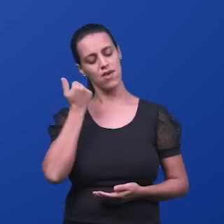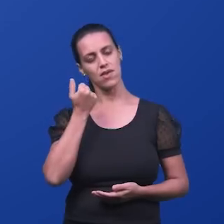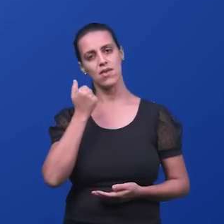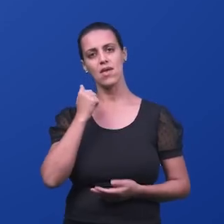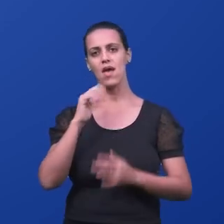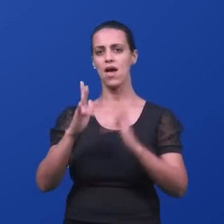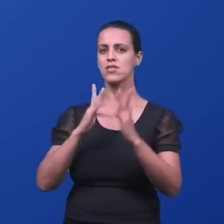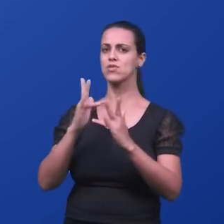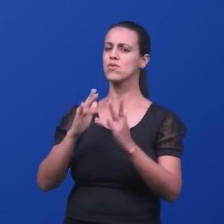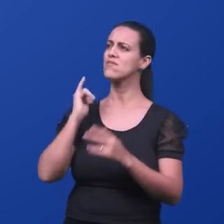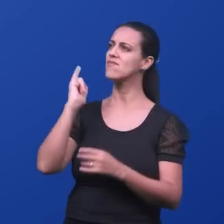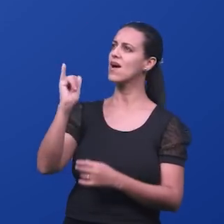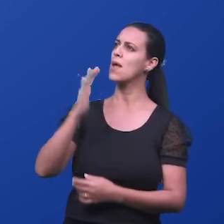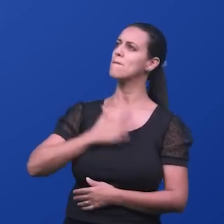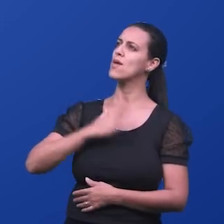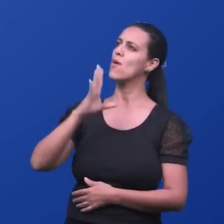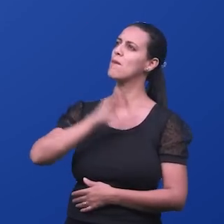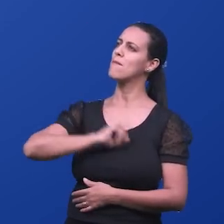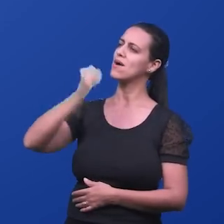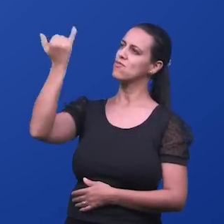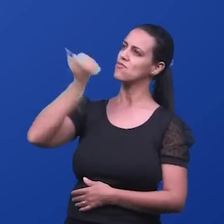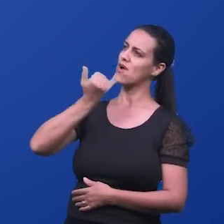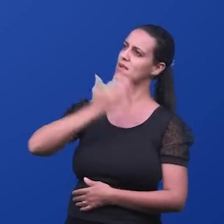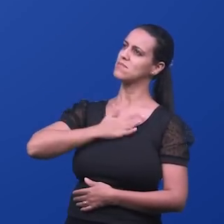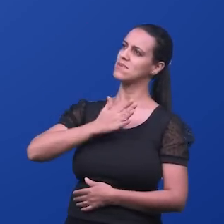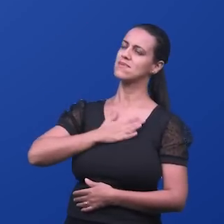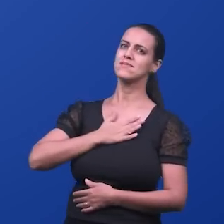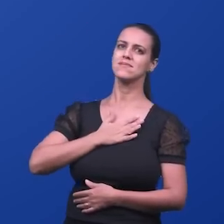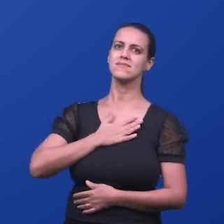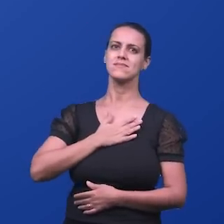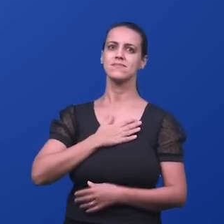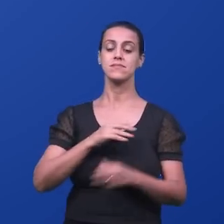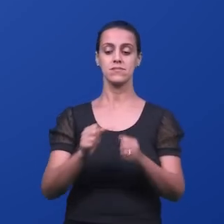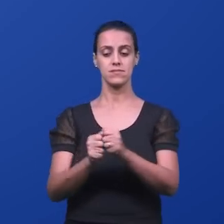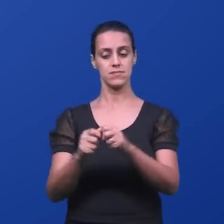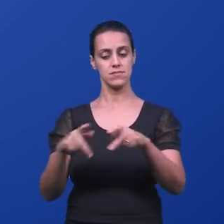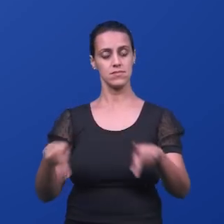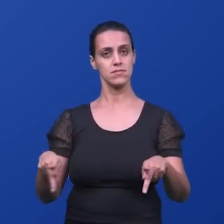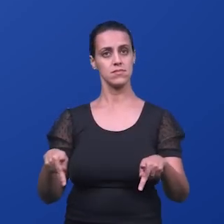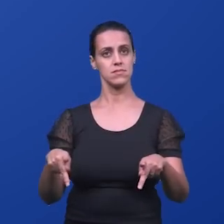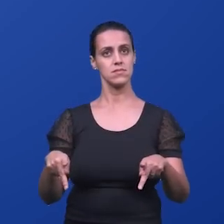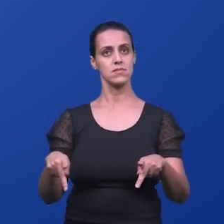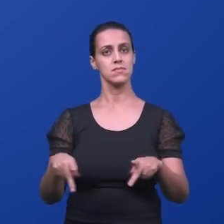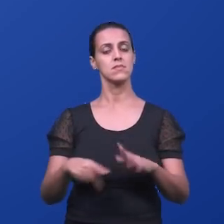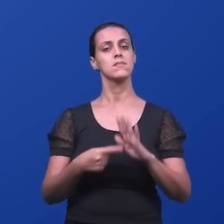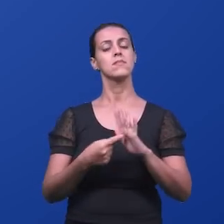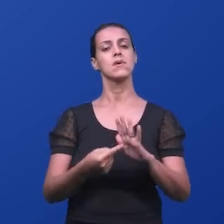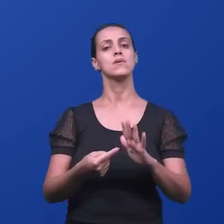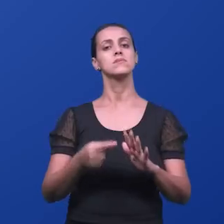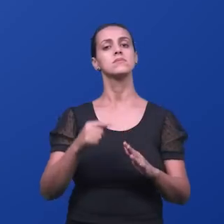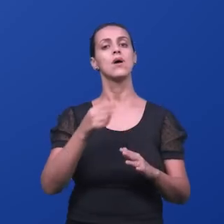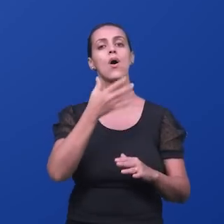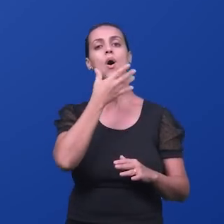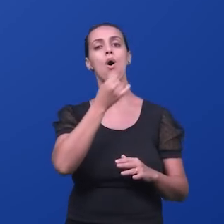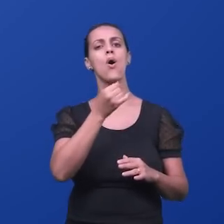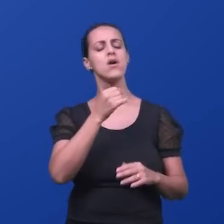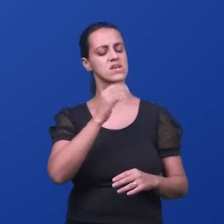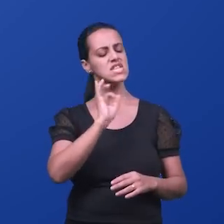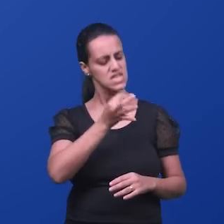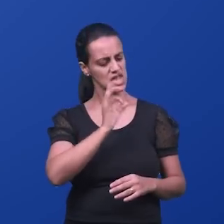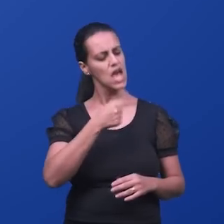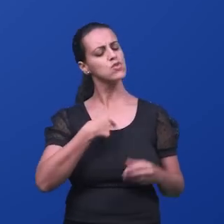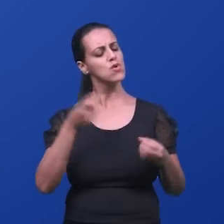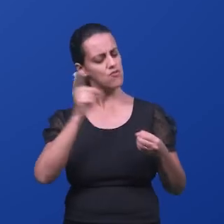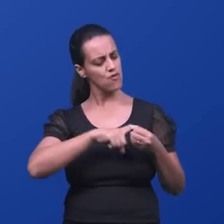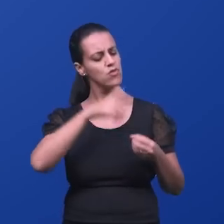a noiva diz, o meu amado fala e me diz. E em Apocalipse 22:20, o noivo fala,